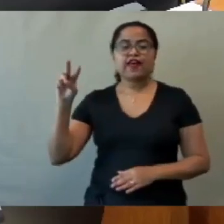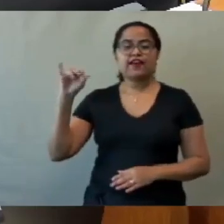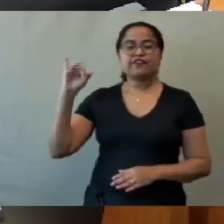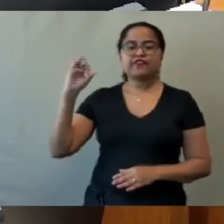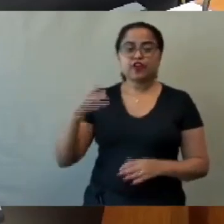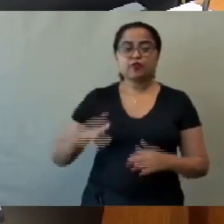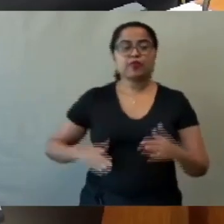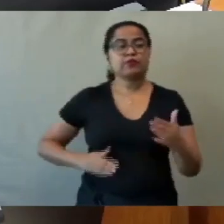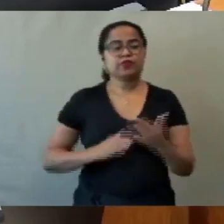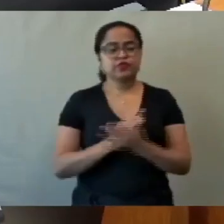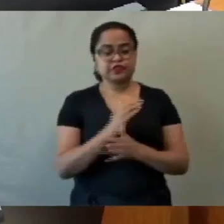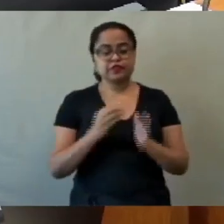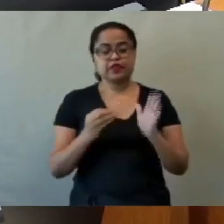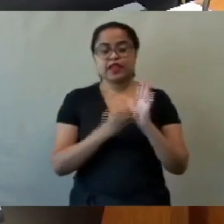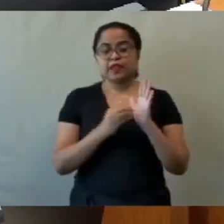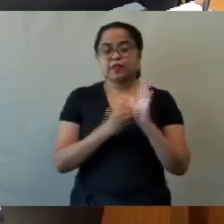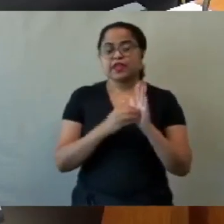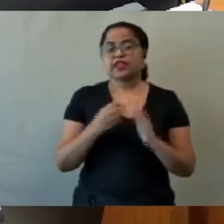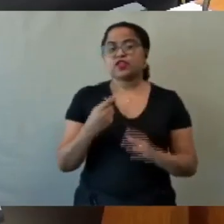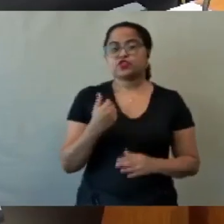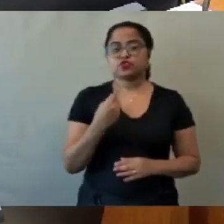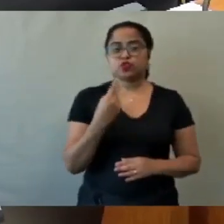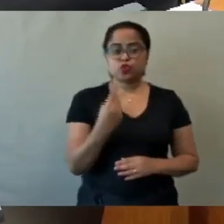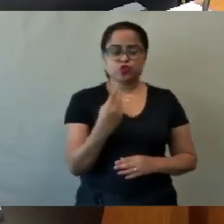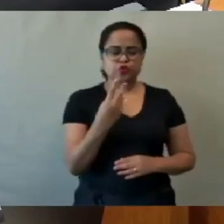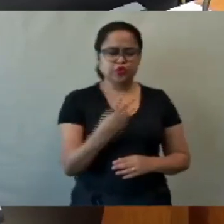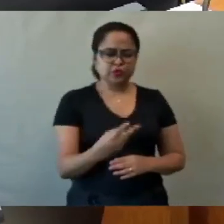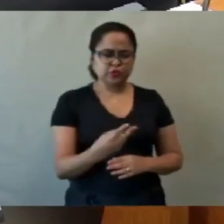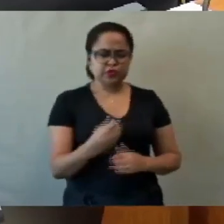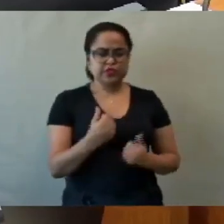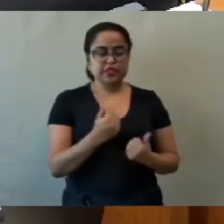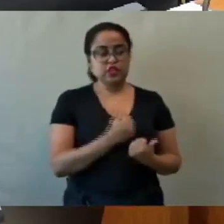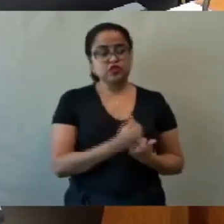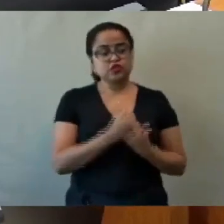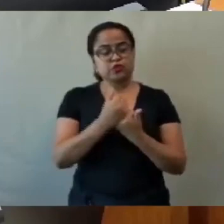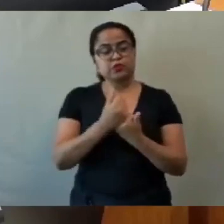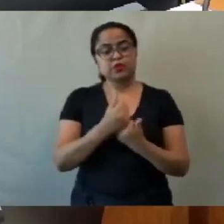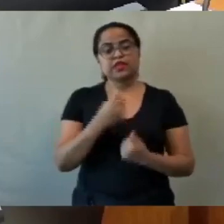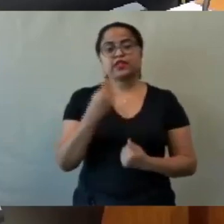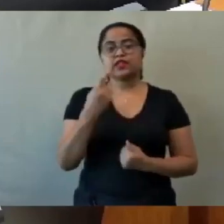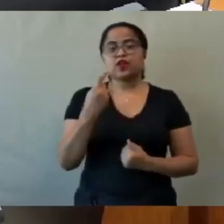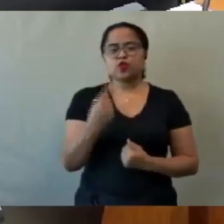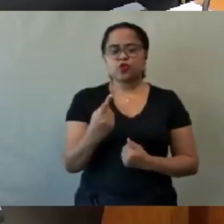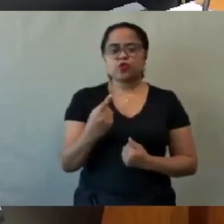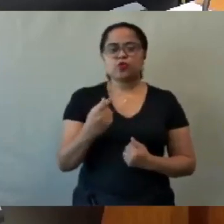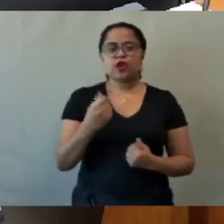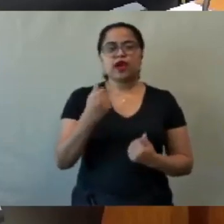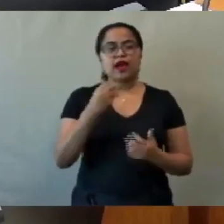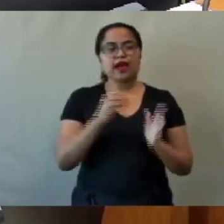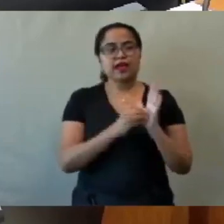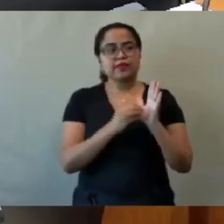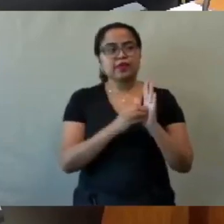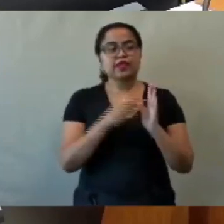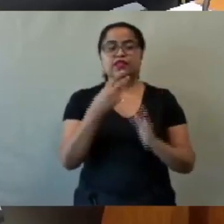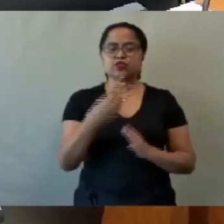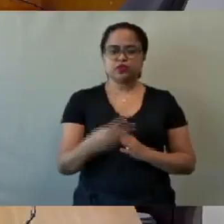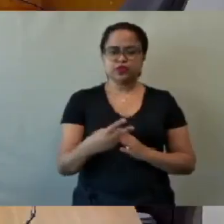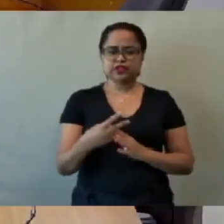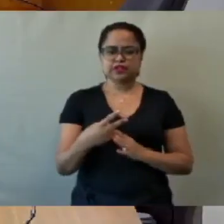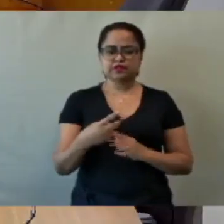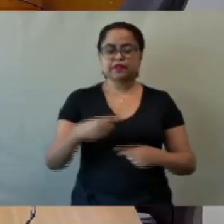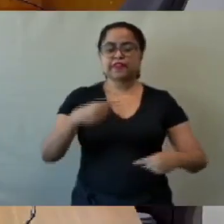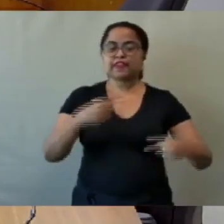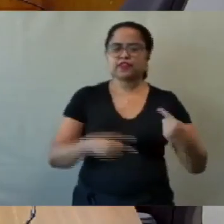aprovação das emendas 1 e 2, da subemenda 1 à emenda 2. Em discussão.